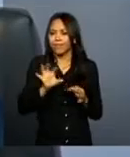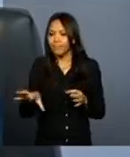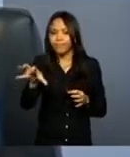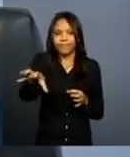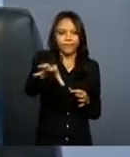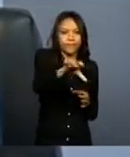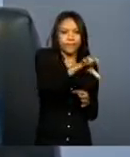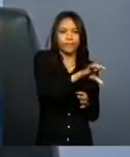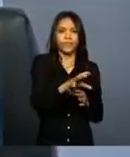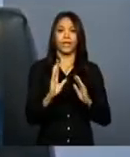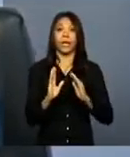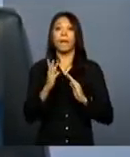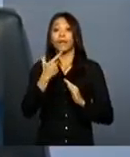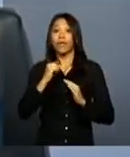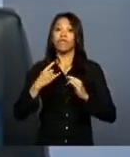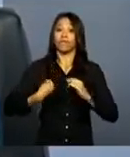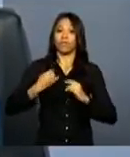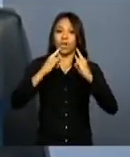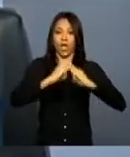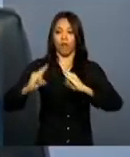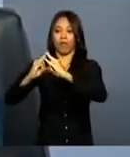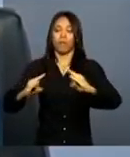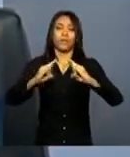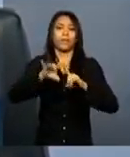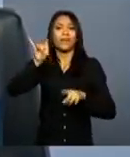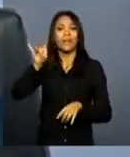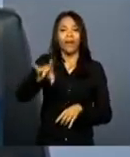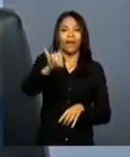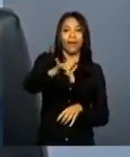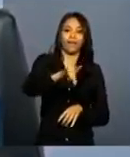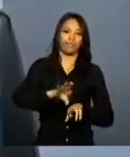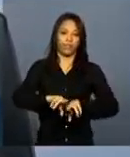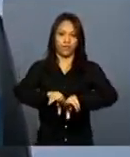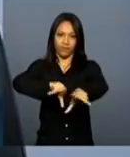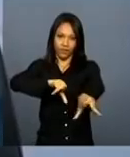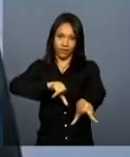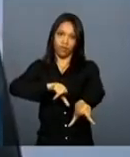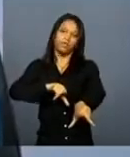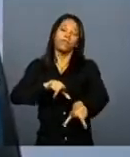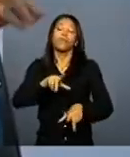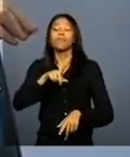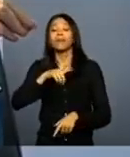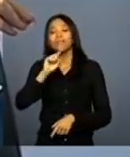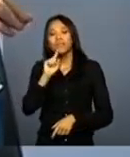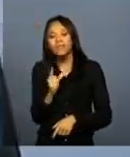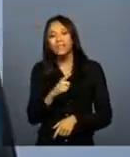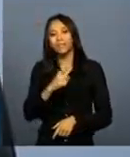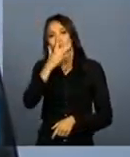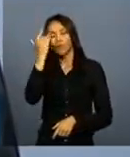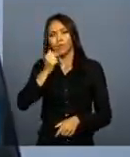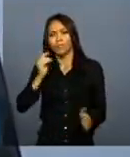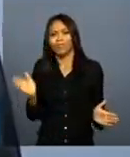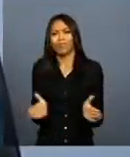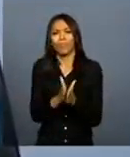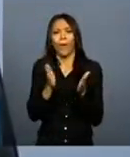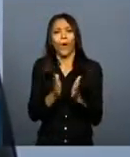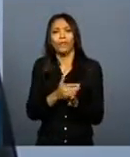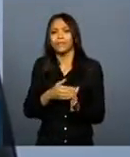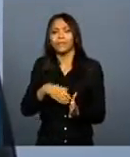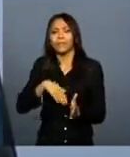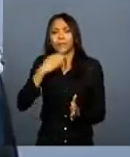cada um desses diferentes rurais, nós temos aqueles que são os mais pobres, os mais excluídos, que não tinham conseguido